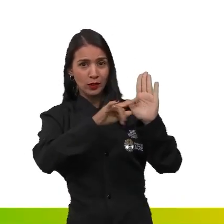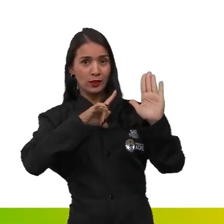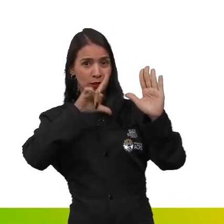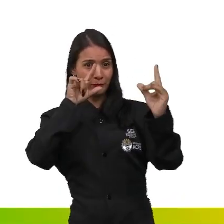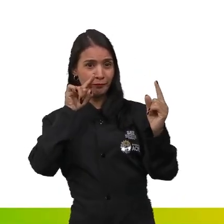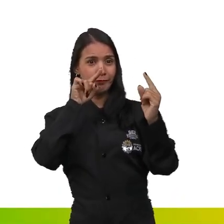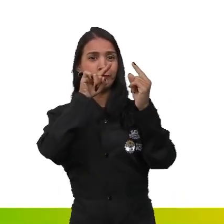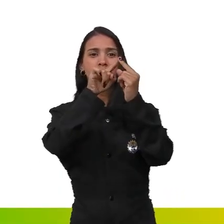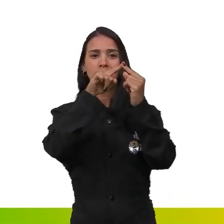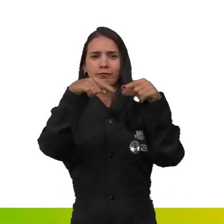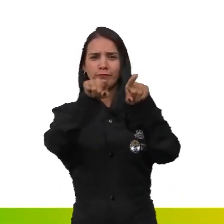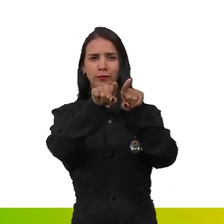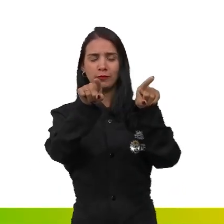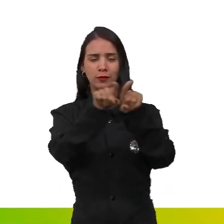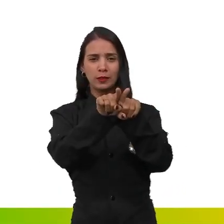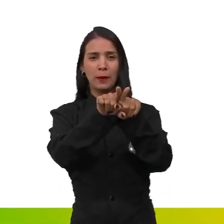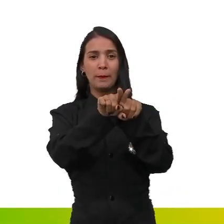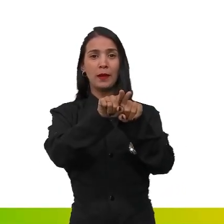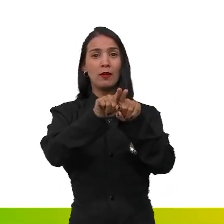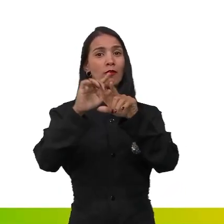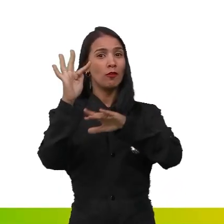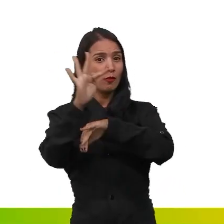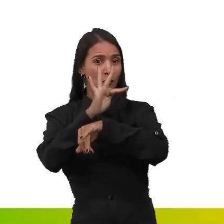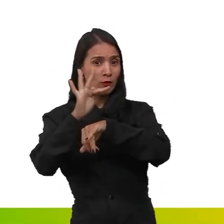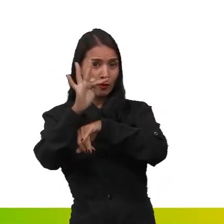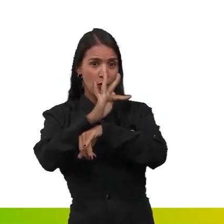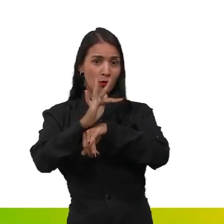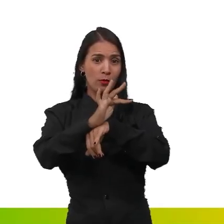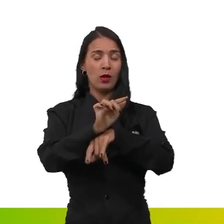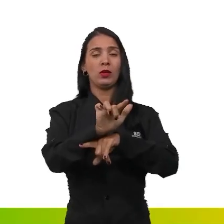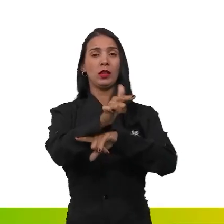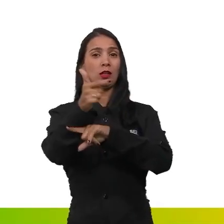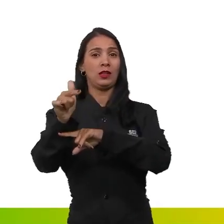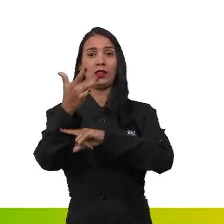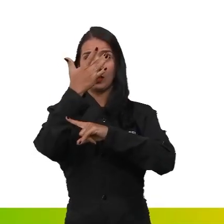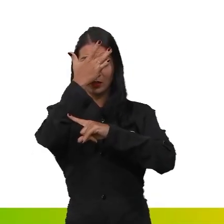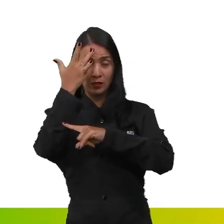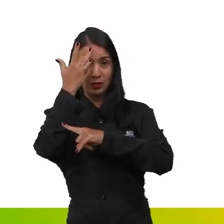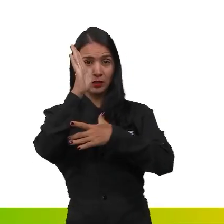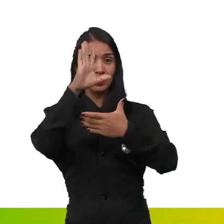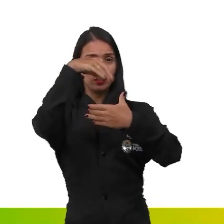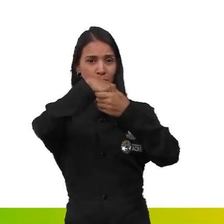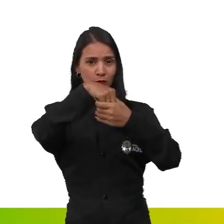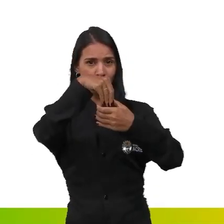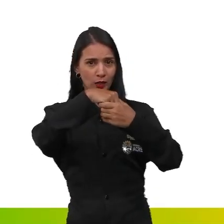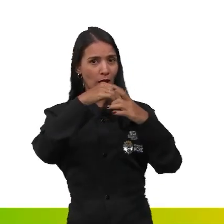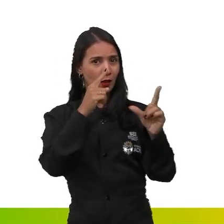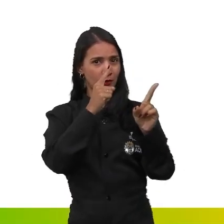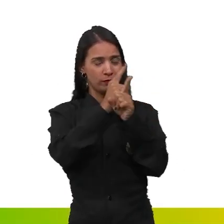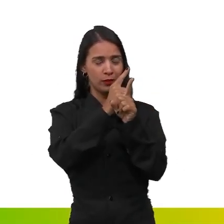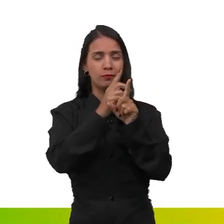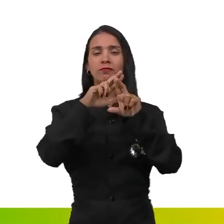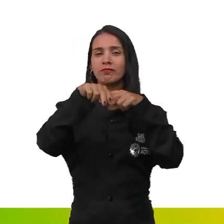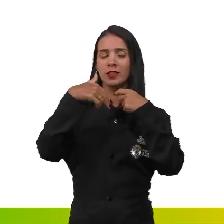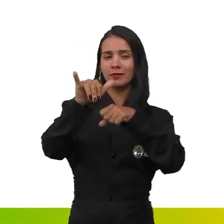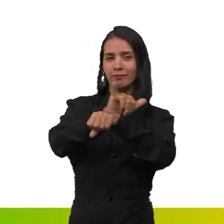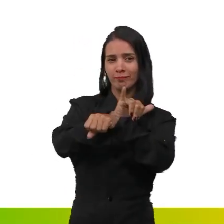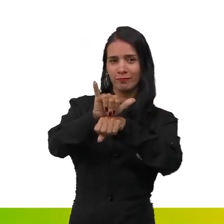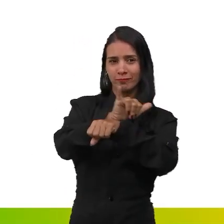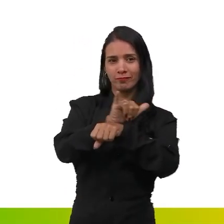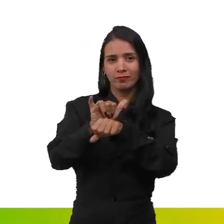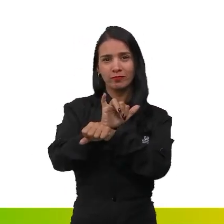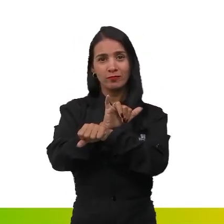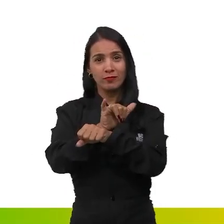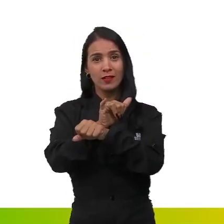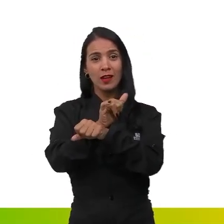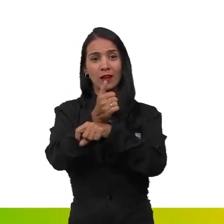objetivo, imparcial e formal. Então, essa estratégia, ela contribui para a neutralidade, então esse aqui é